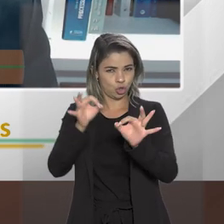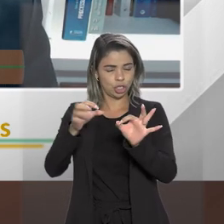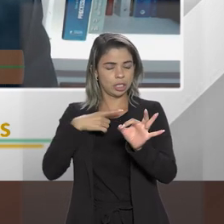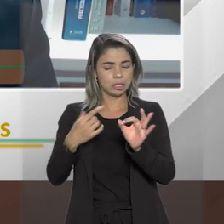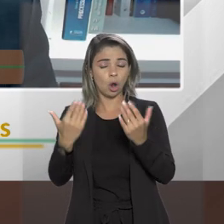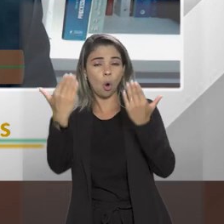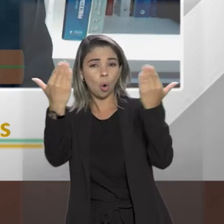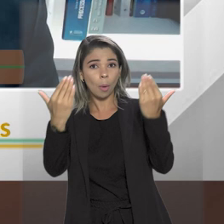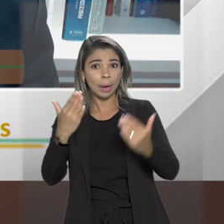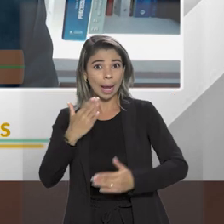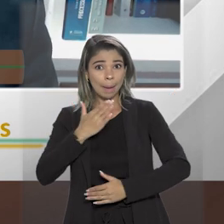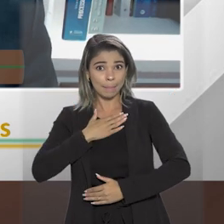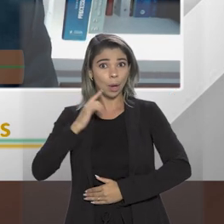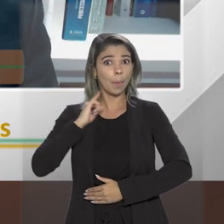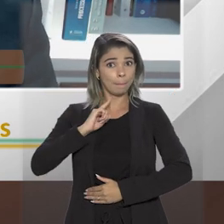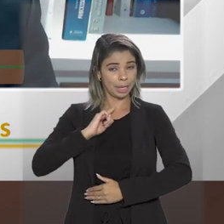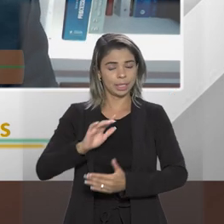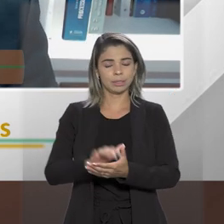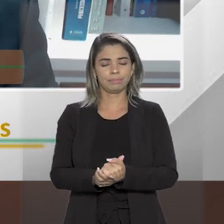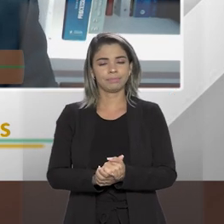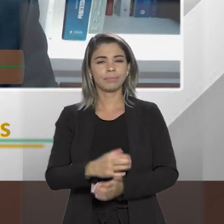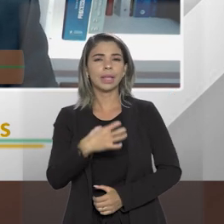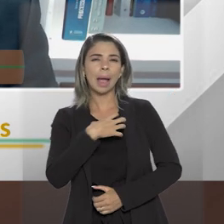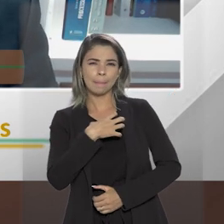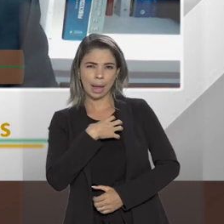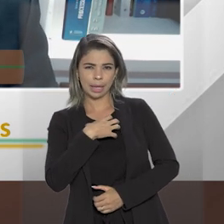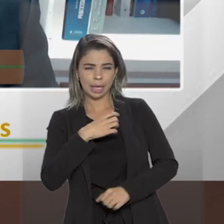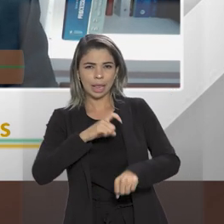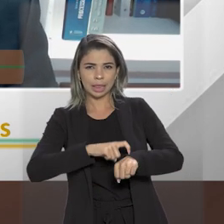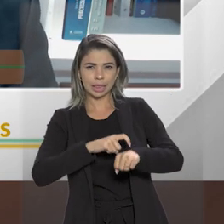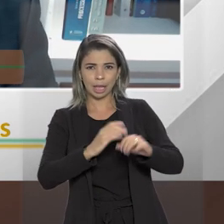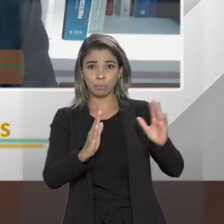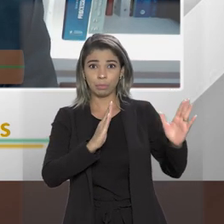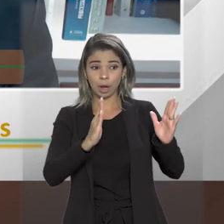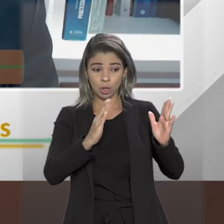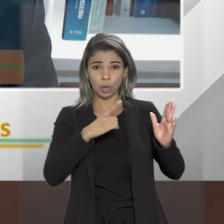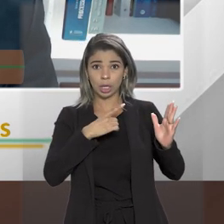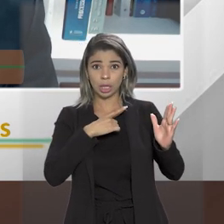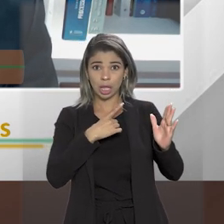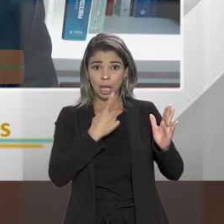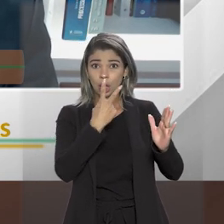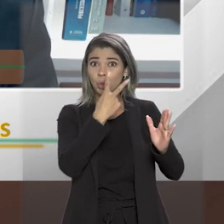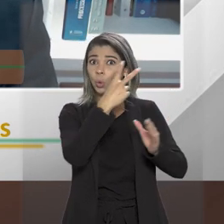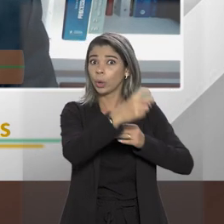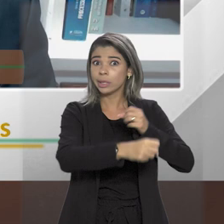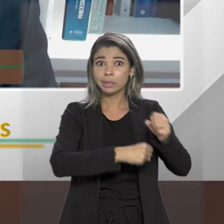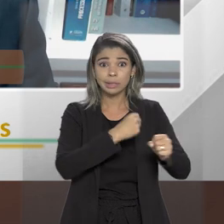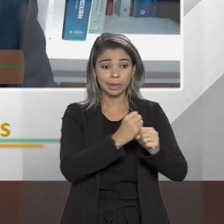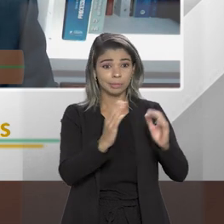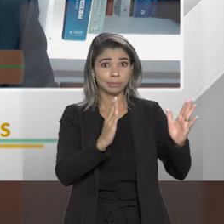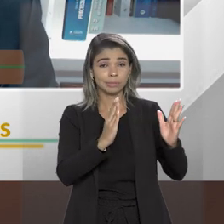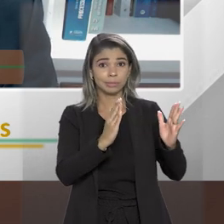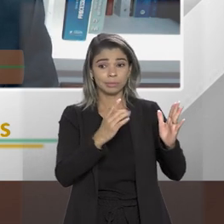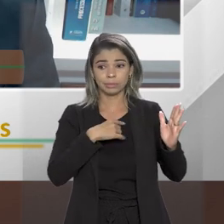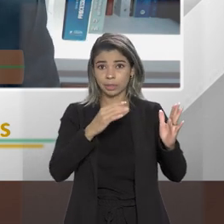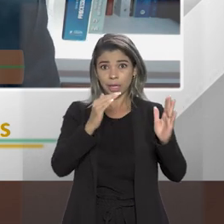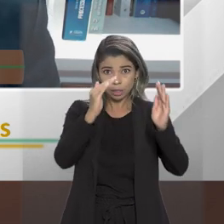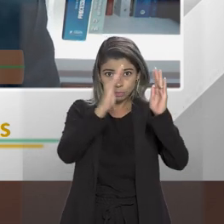eu falo. No TJ da Bahia, o tempo médio da fase de conhecimento é de 2 anos e o da execução,